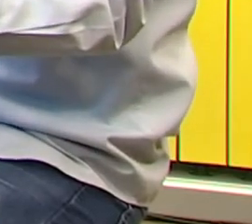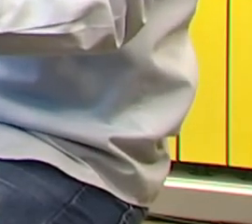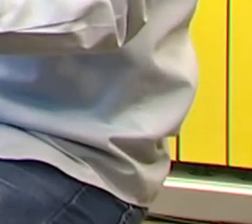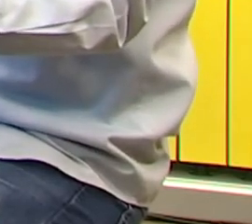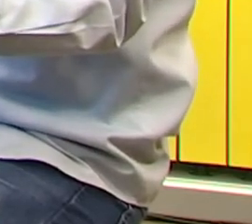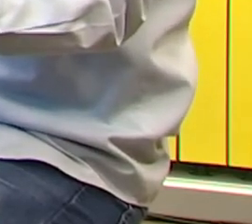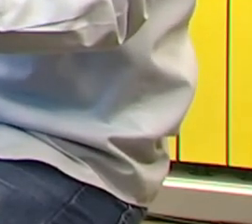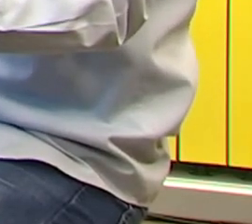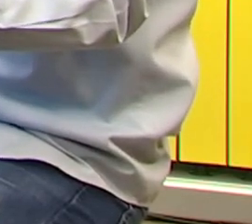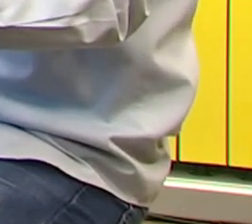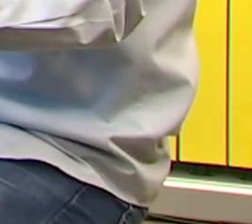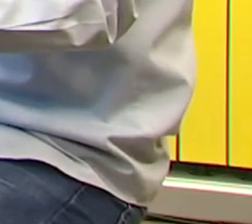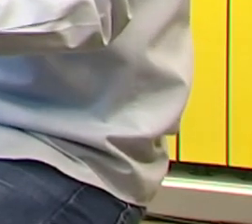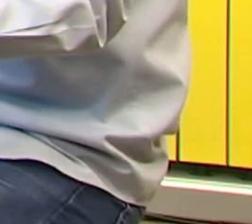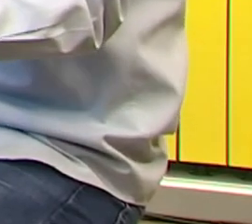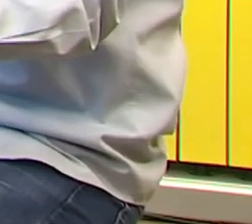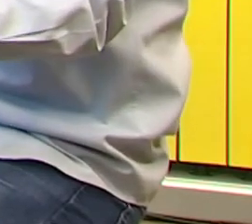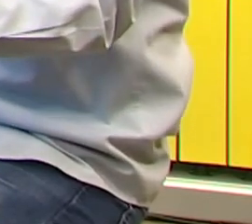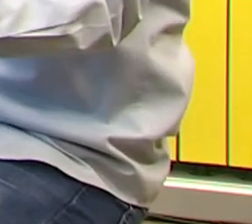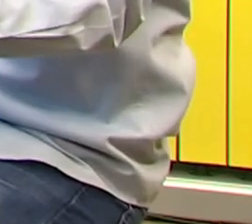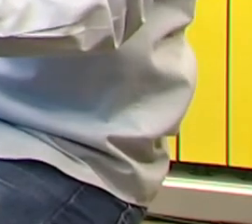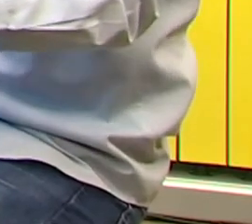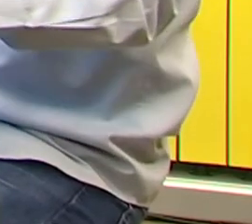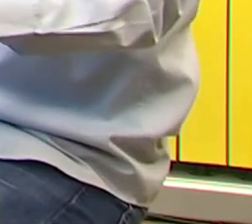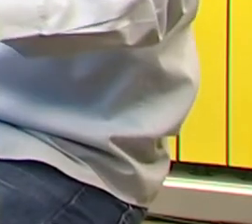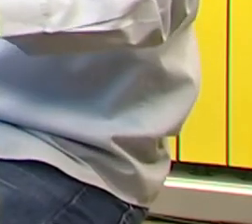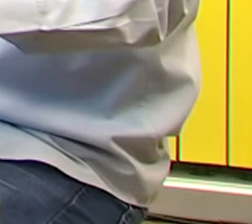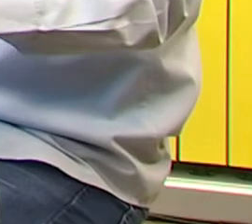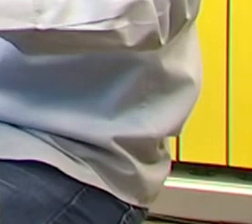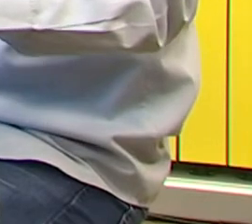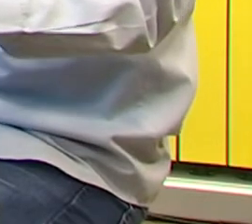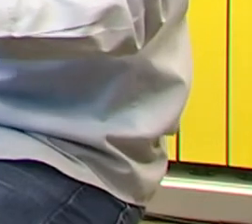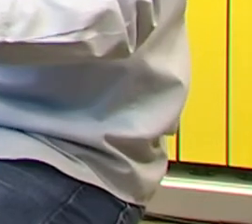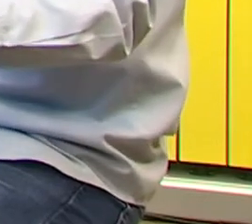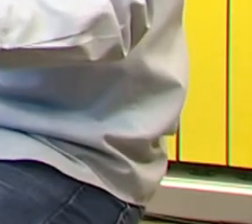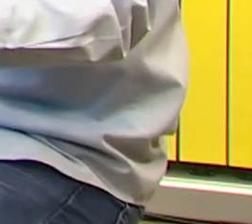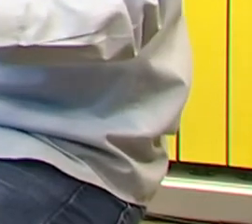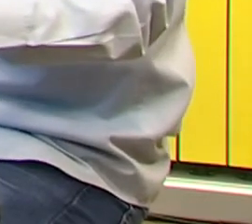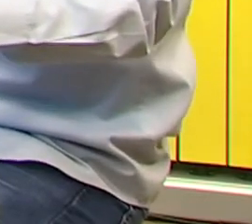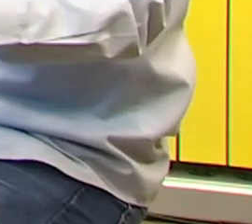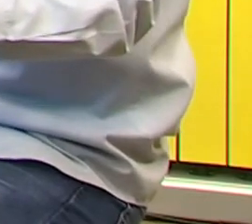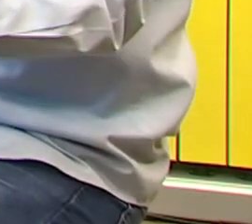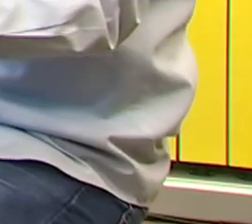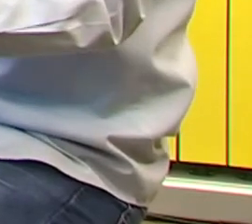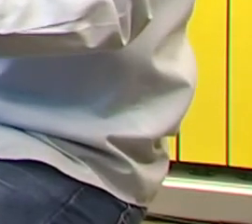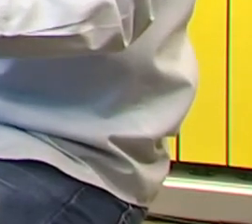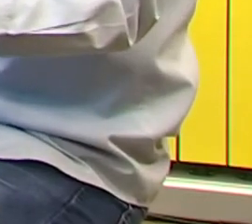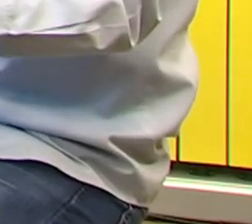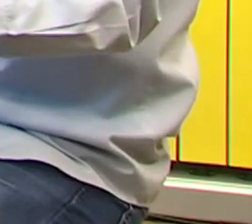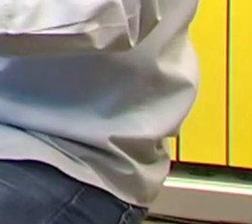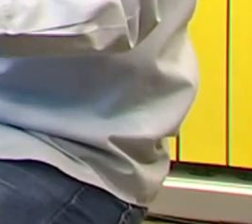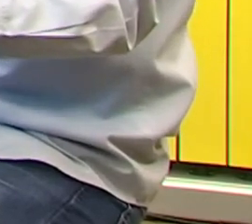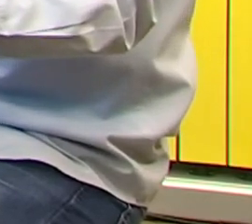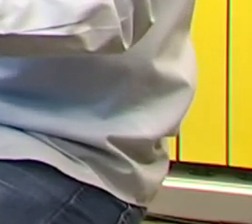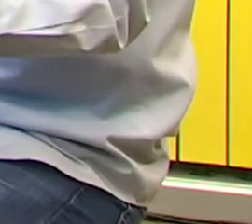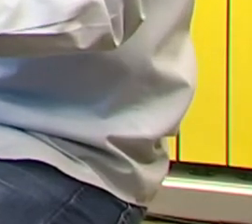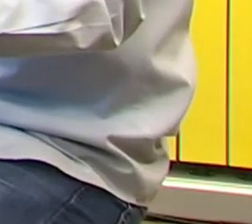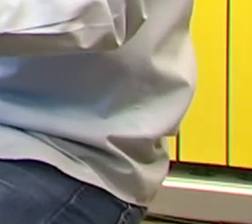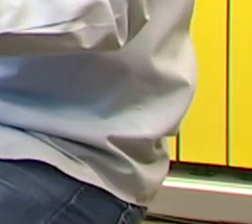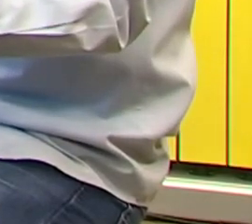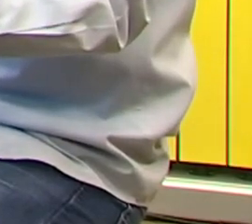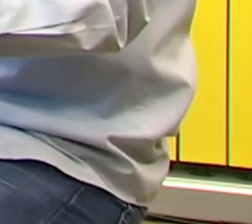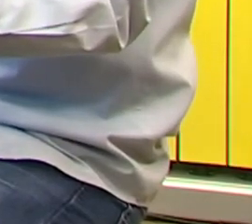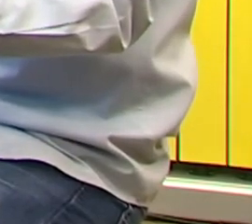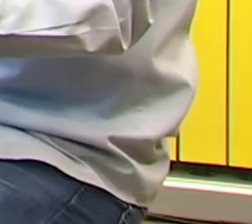do Palmeiras, de apenas 15 anos, que com certeza vai ter um futuro no futebol. Você pega vídeo